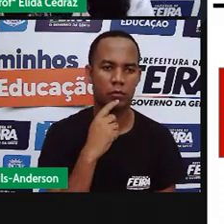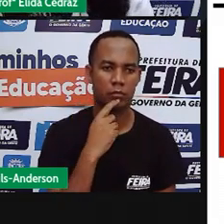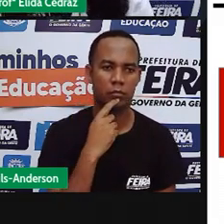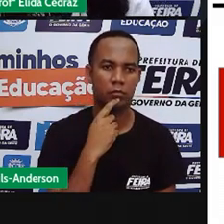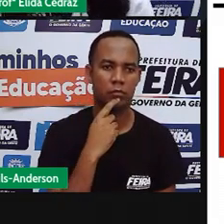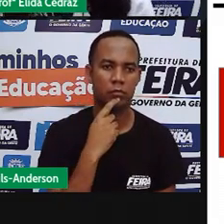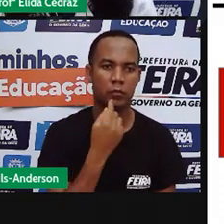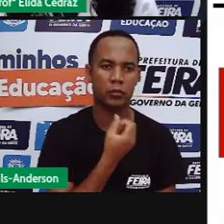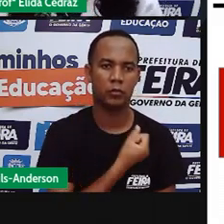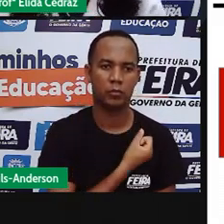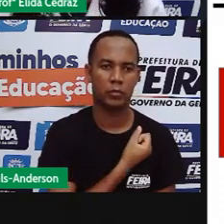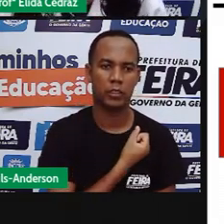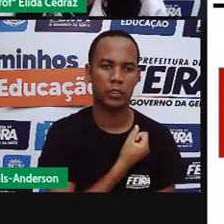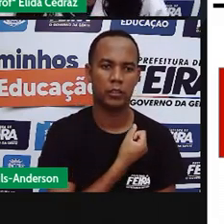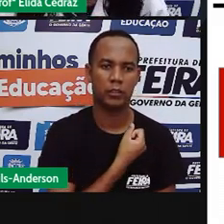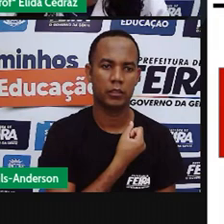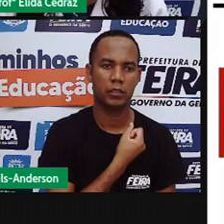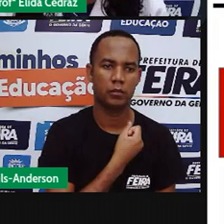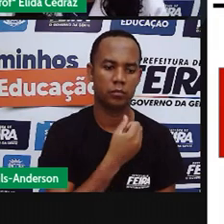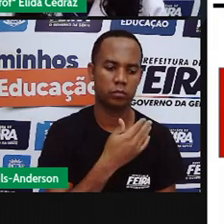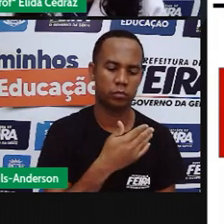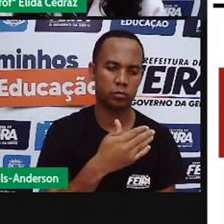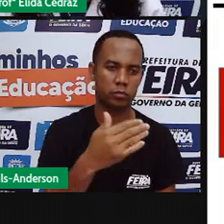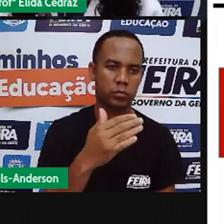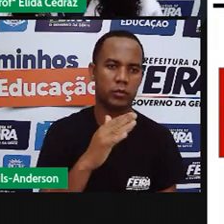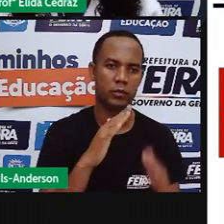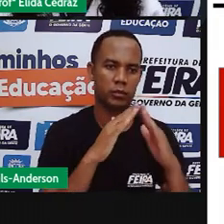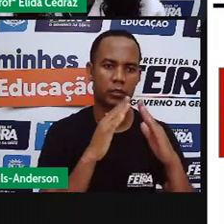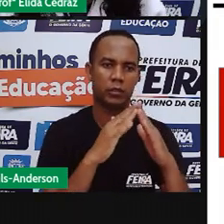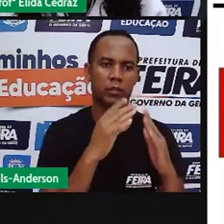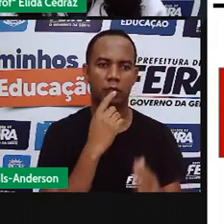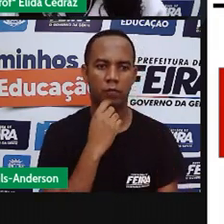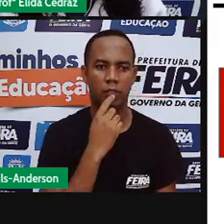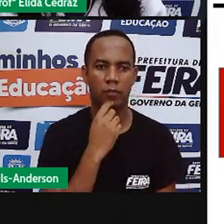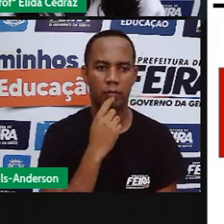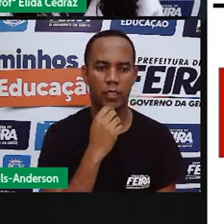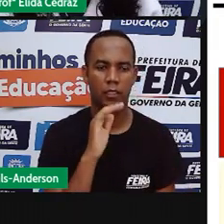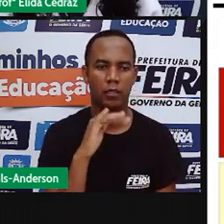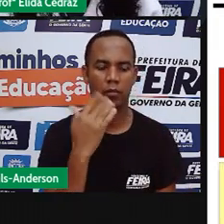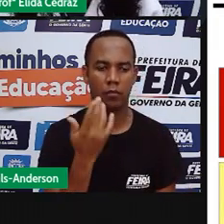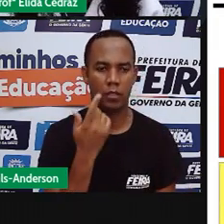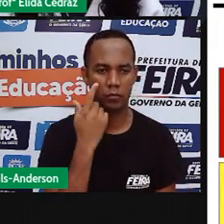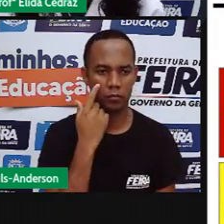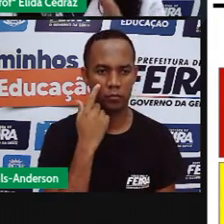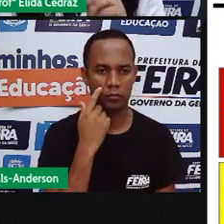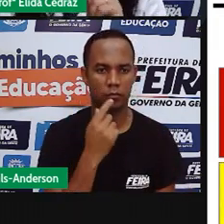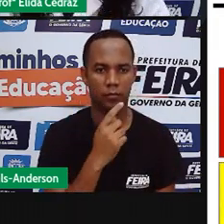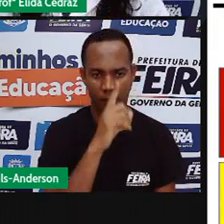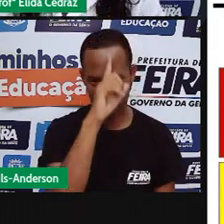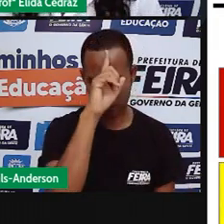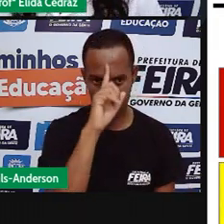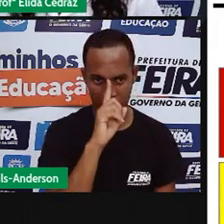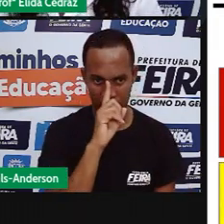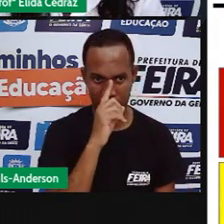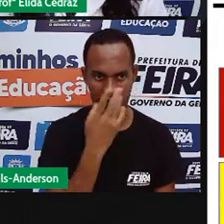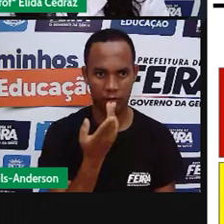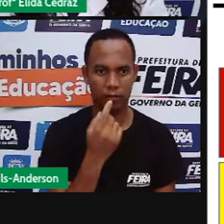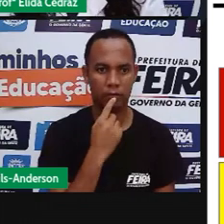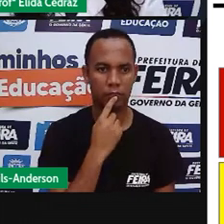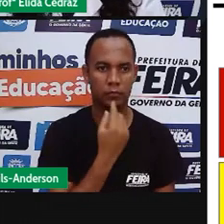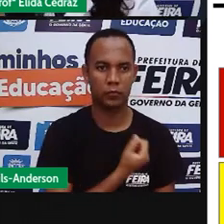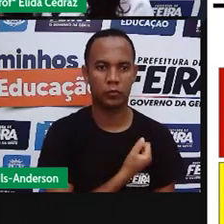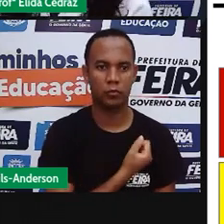a numeração das nossas casinhas vermelhas. Agora nós vamos para qual cor? Vamos para a amarela? A amarela tem o